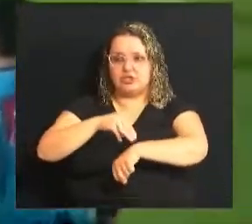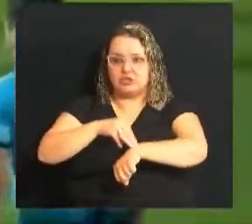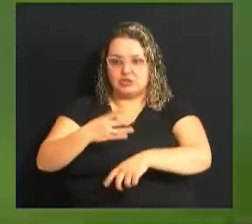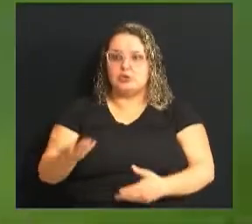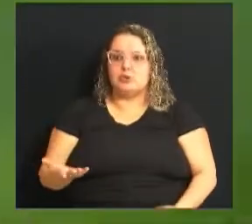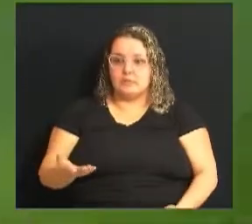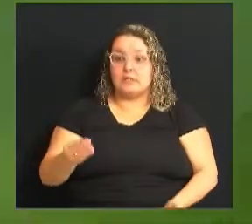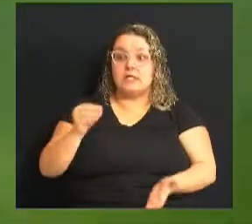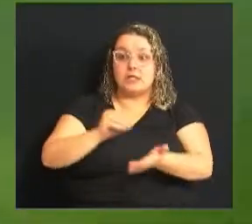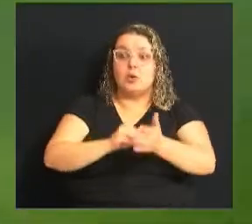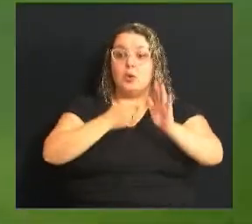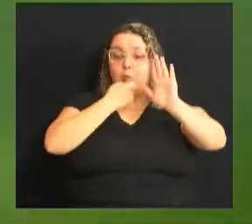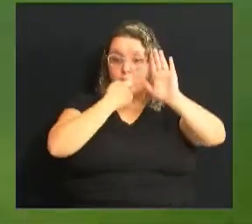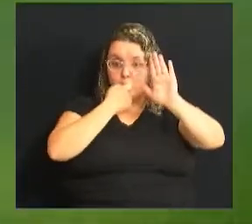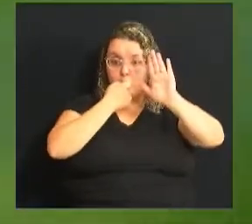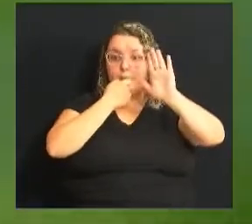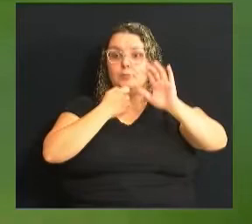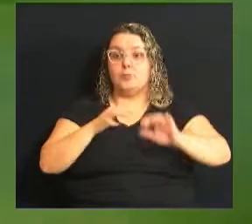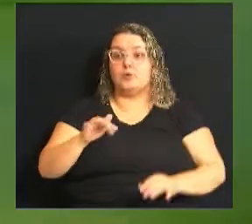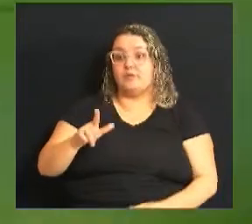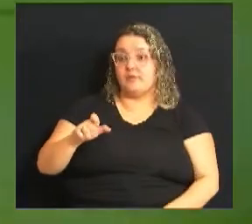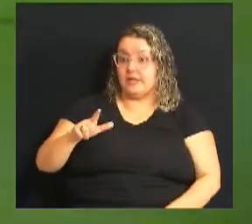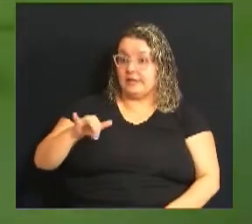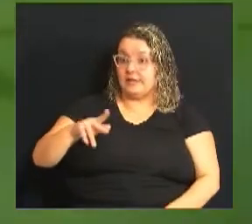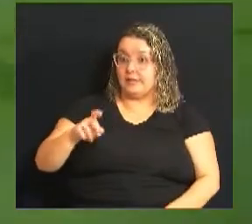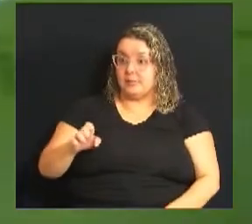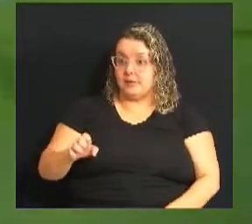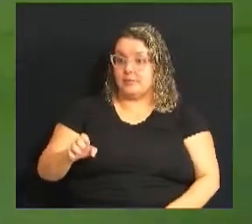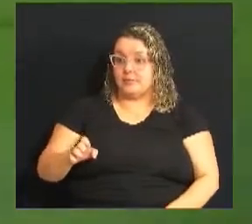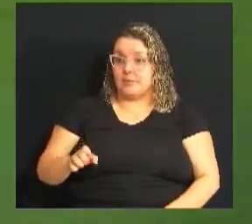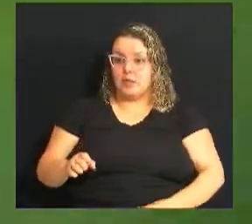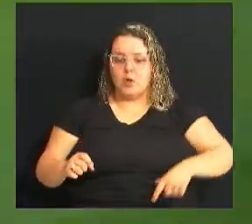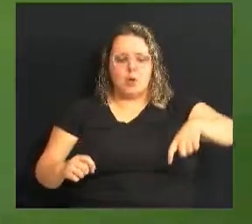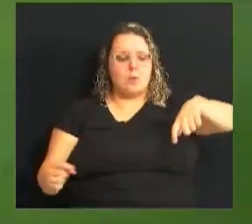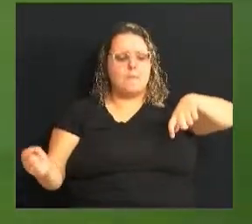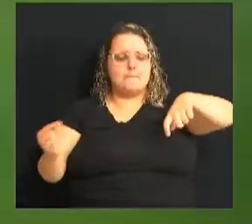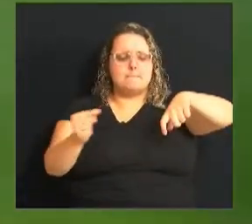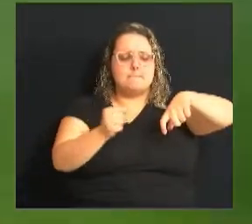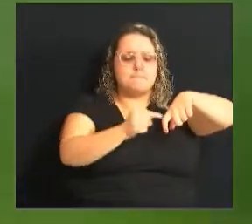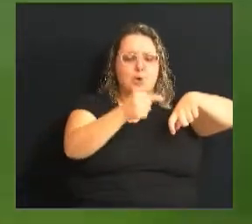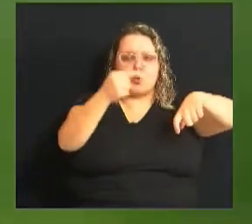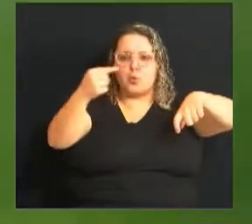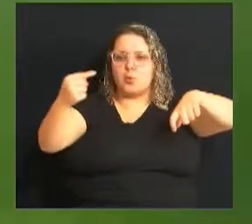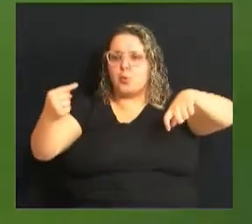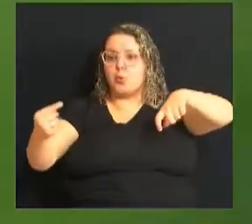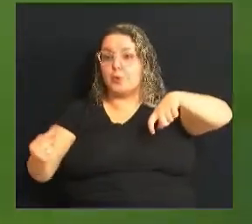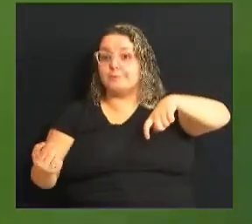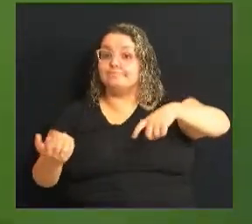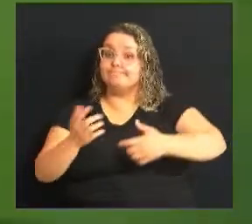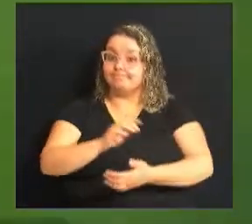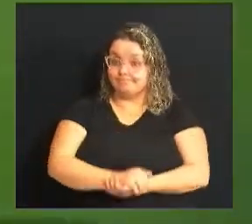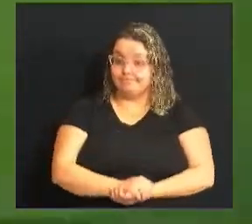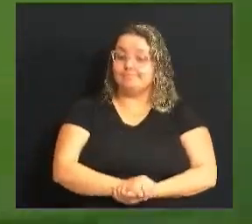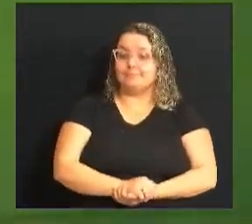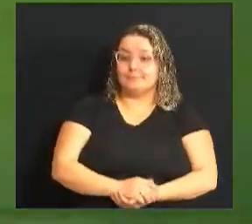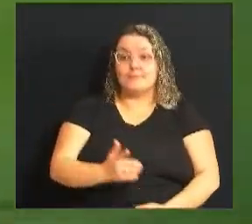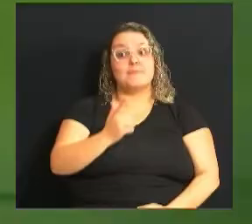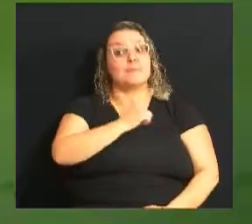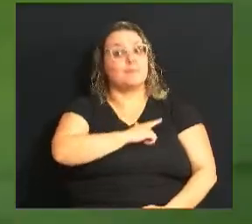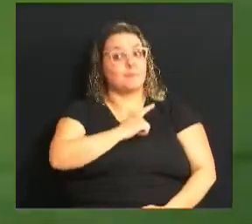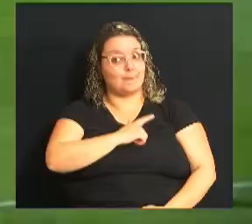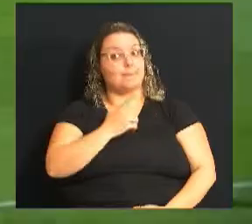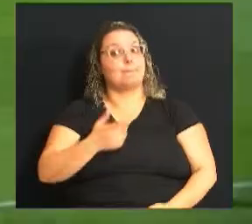falta cobrada por Felipe Albuquerque, que acertou o travessão e saiu. O Bugre respondeu em